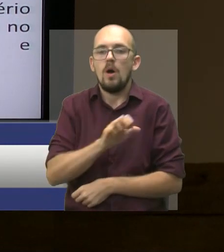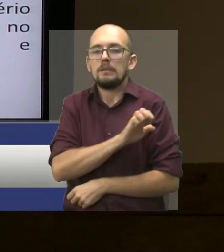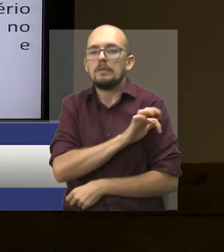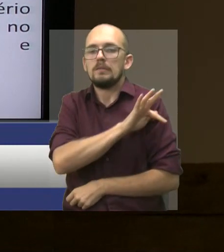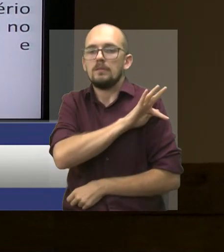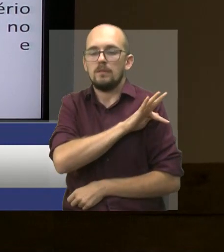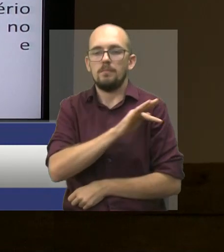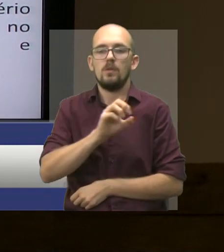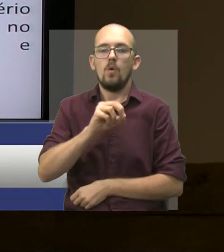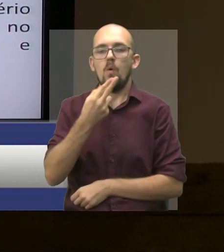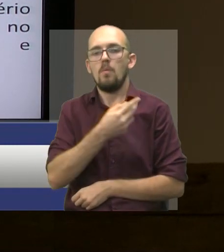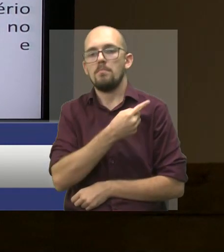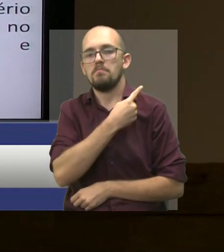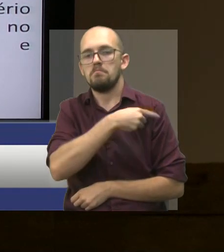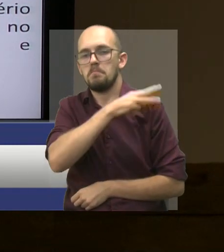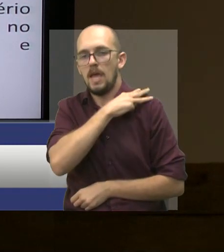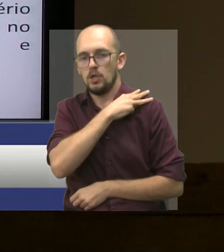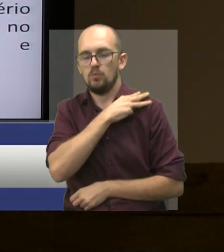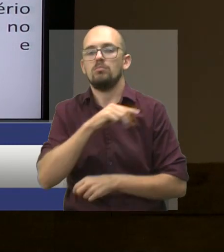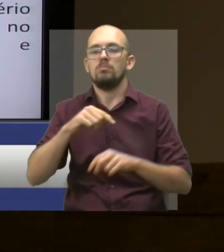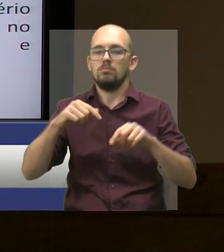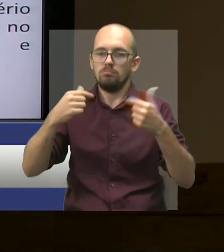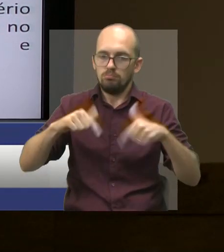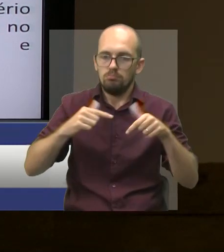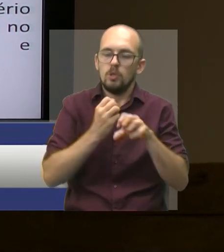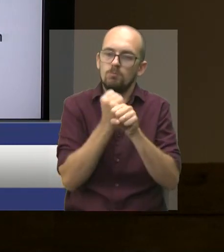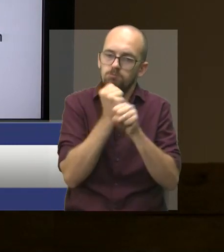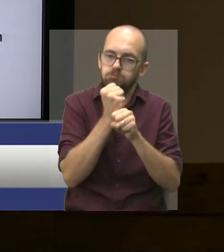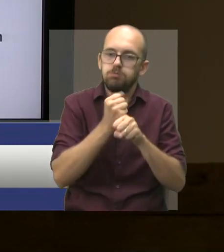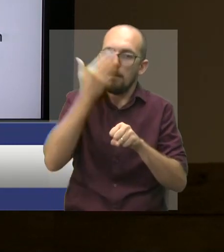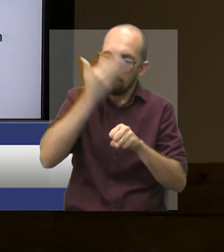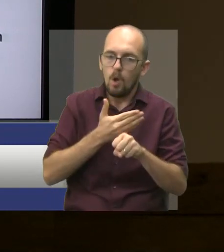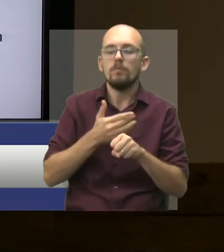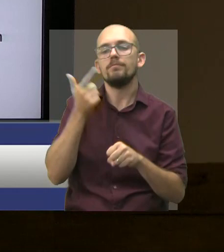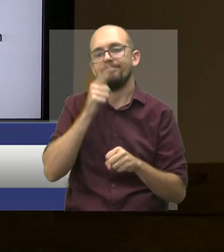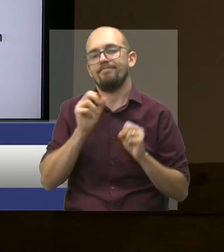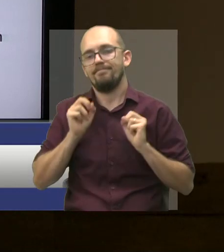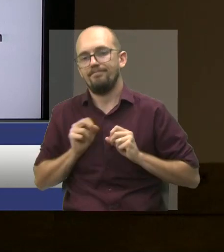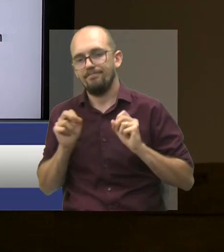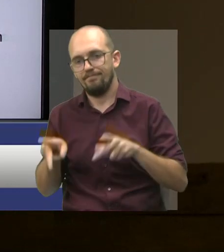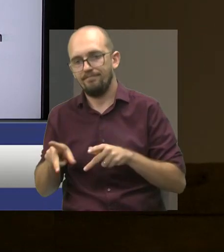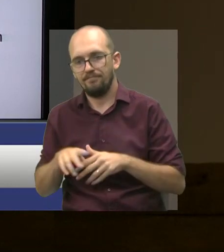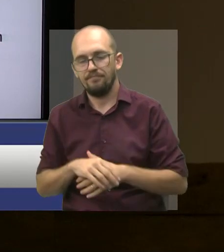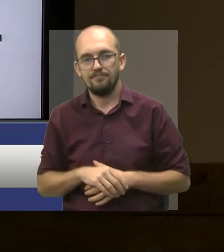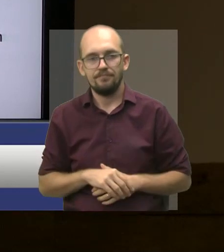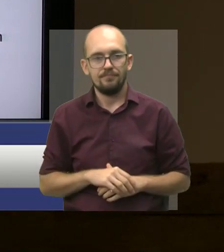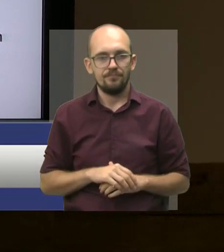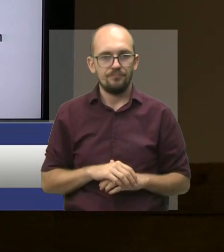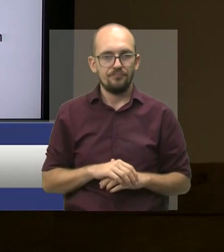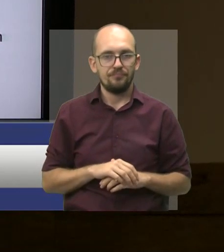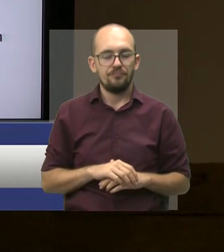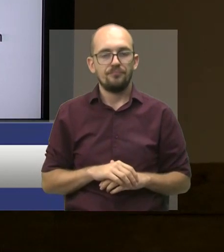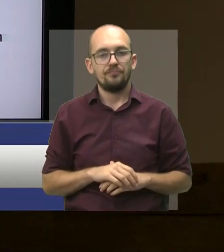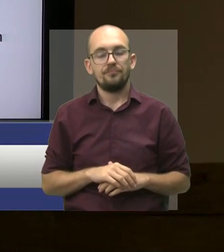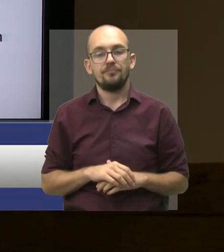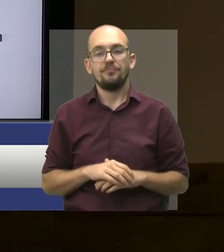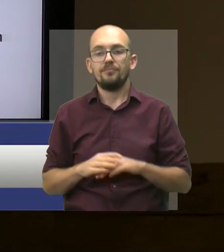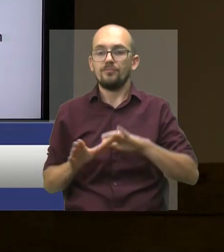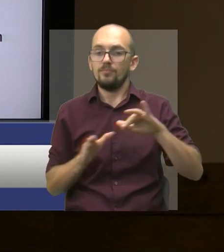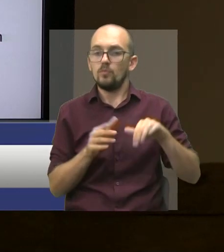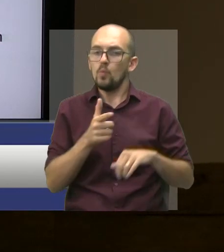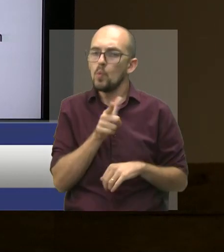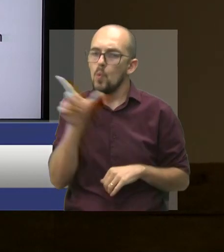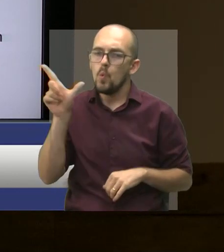médio para a concessão desse tipo de aposentadoria. Outra mudança grande das regras